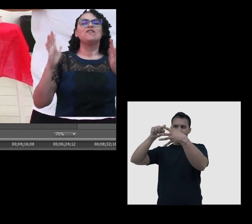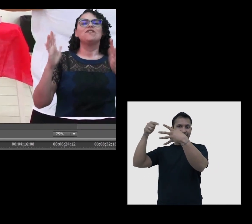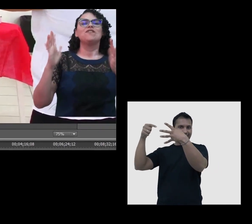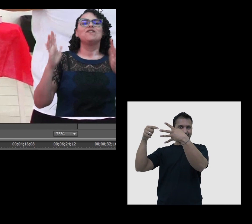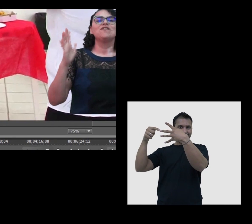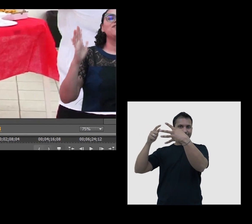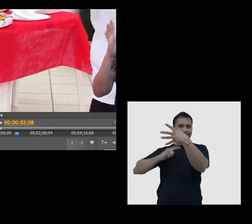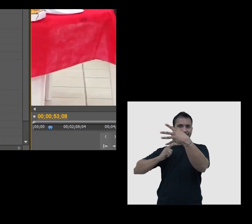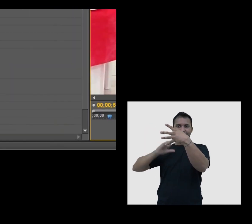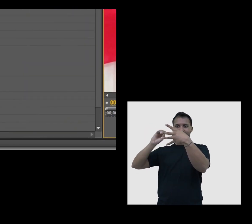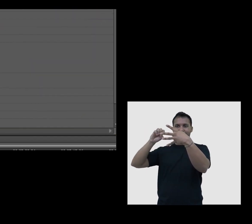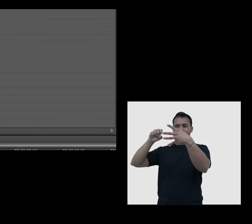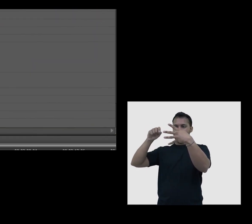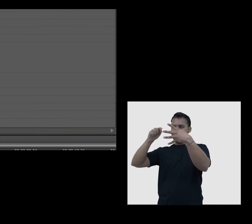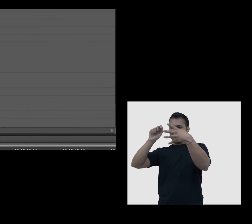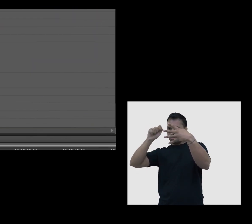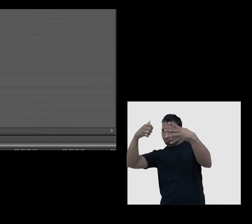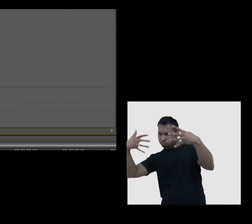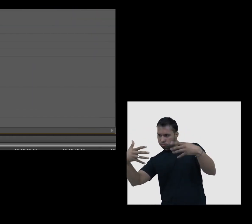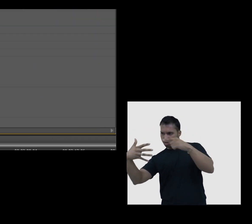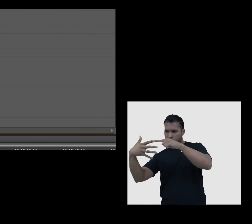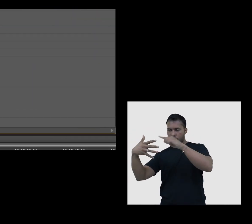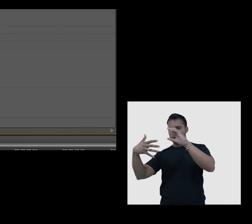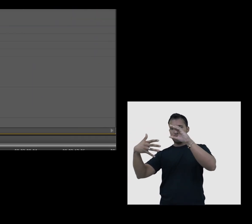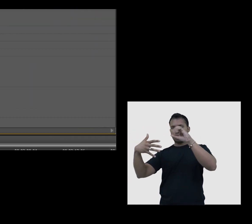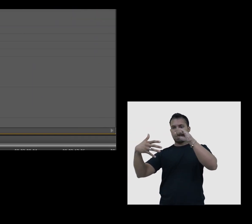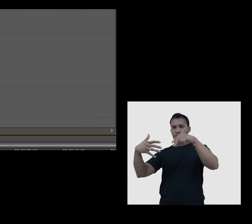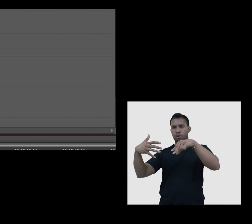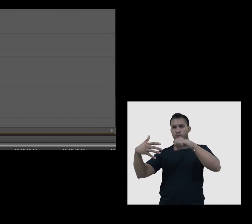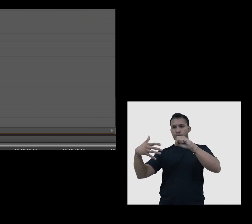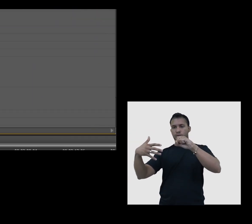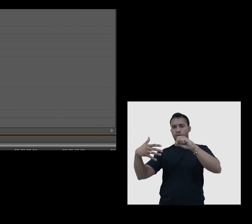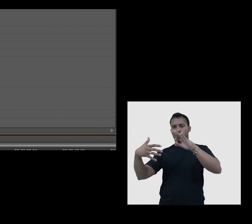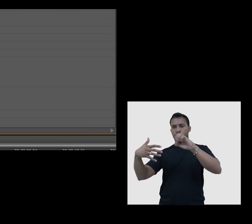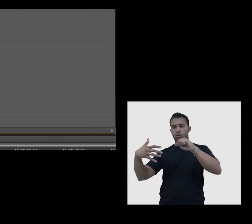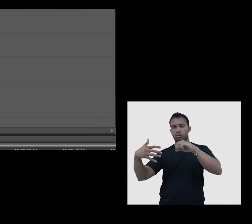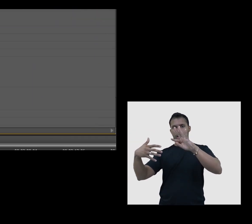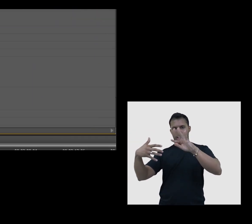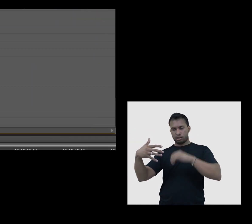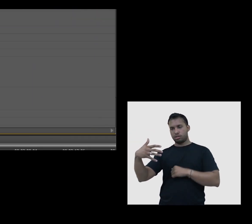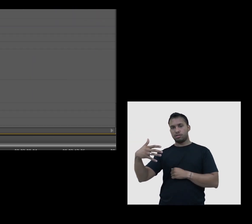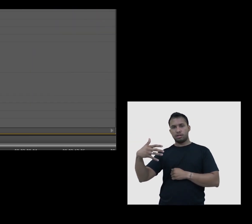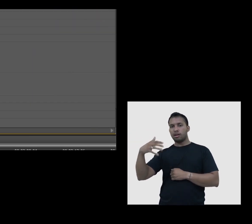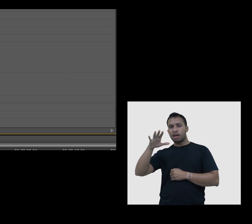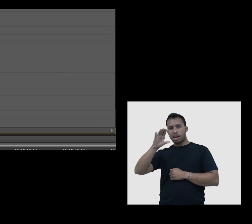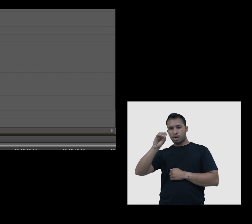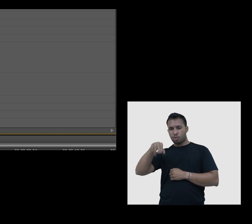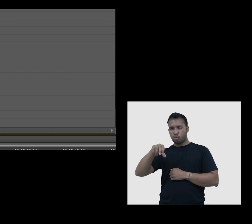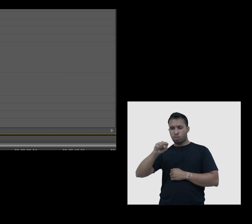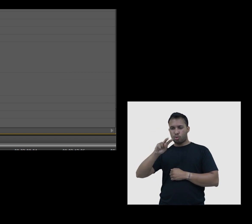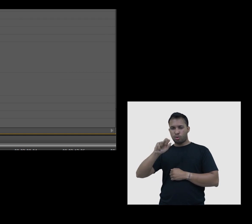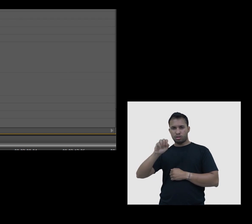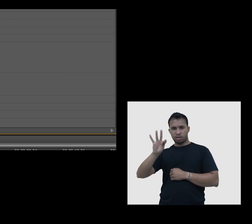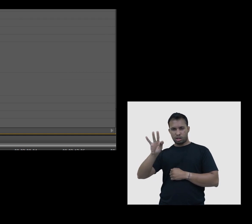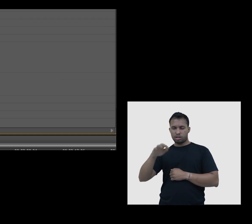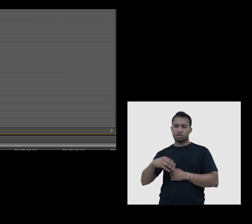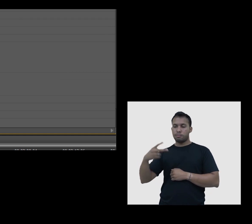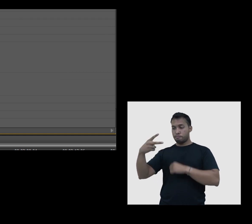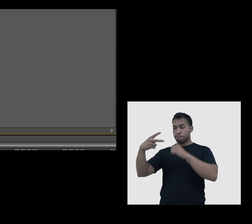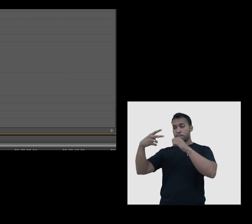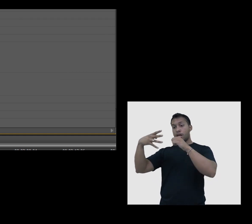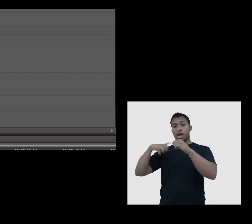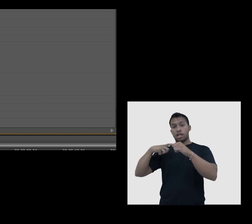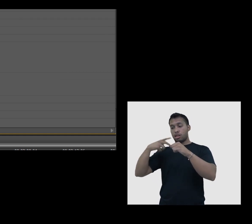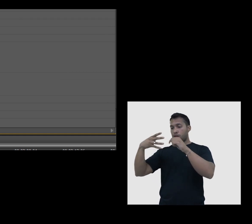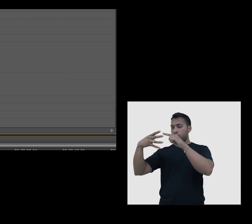soften. Tem o soften, a gente vai aumentar um pouquinho dele, que ele vai diminuir. Eu vou aumentar 100% para você ver bem extrapolado